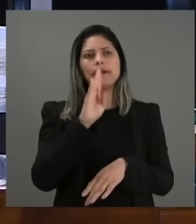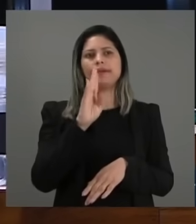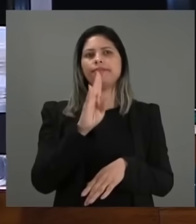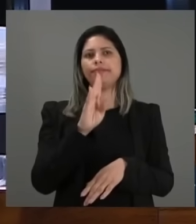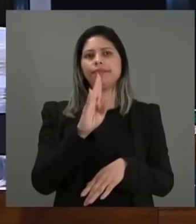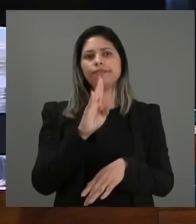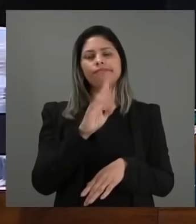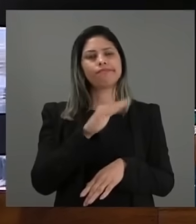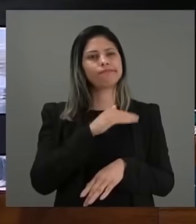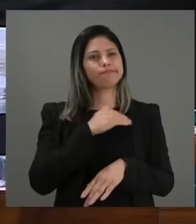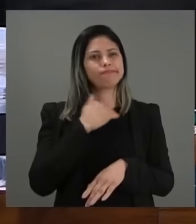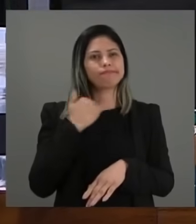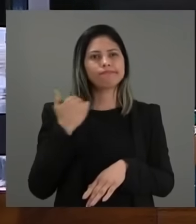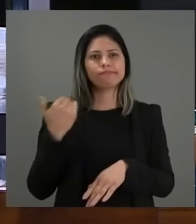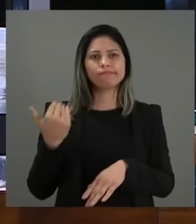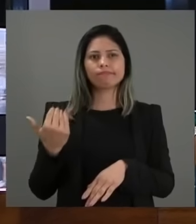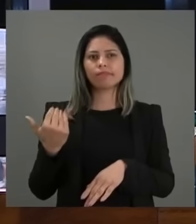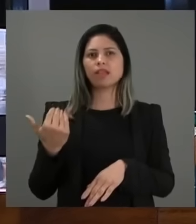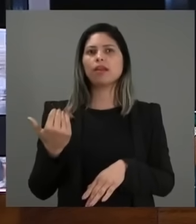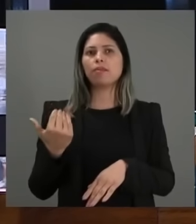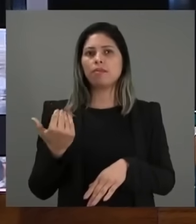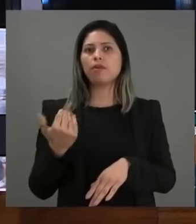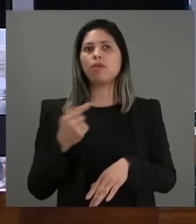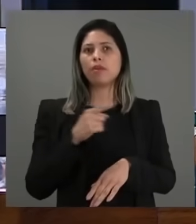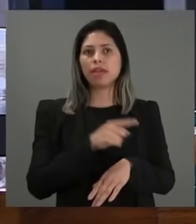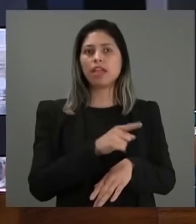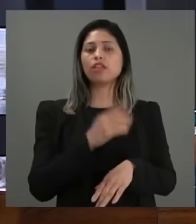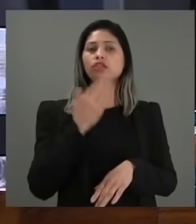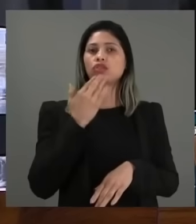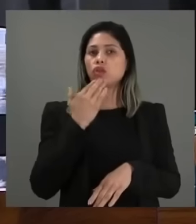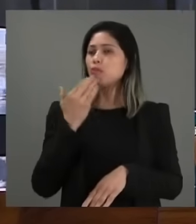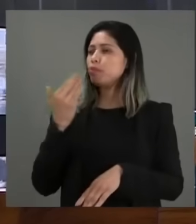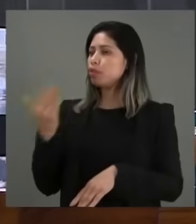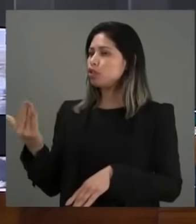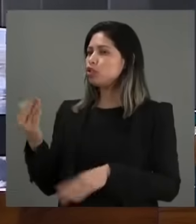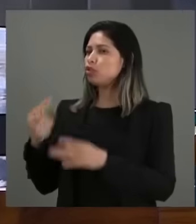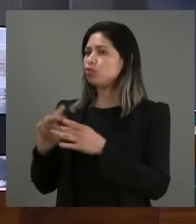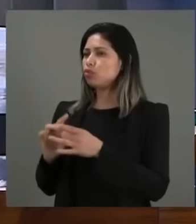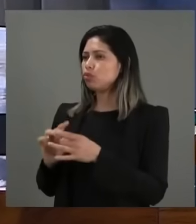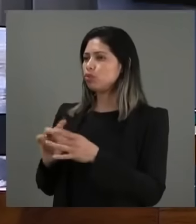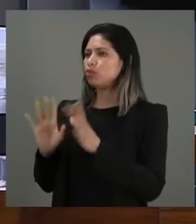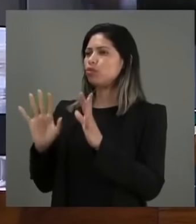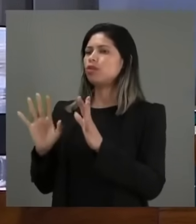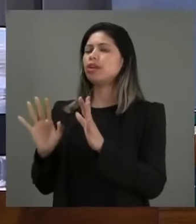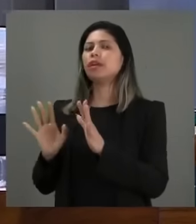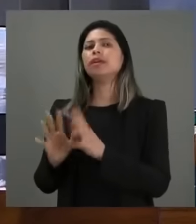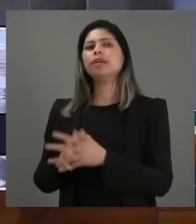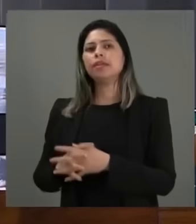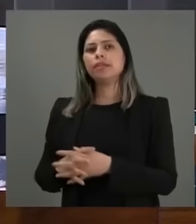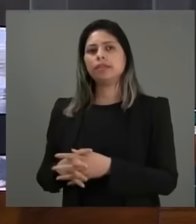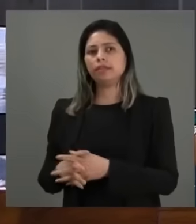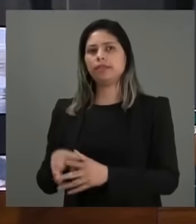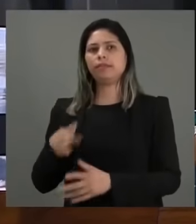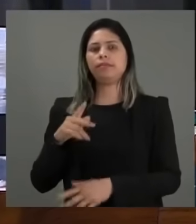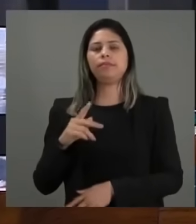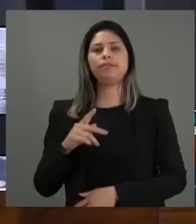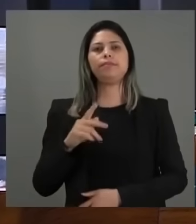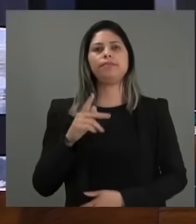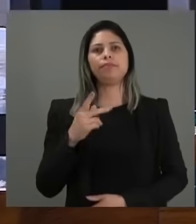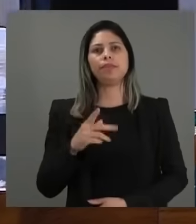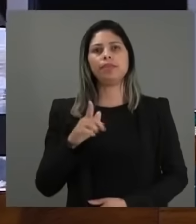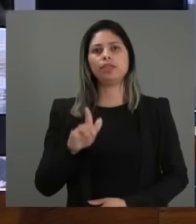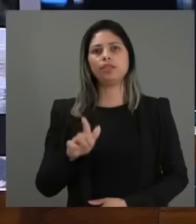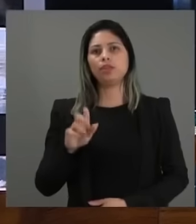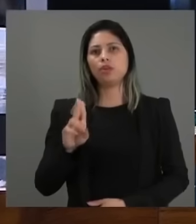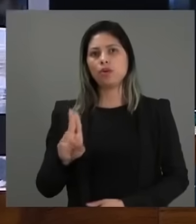e acabou indo ao falecimento quando ele já tinha um pedido de soltura da Procuradoria-Geral